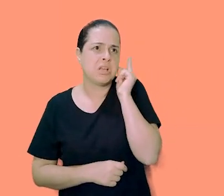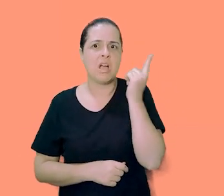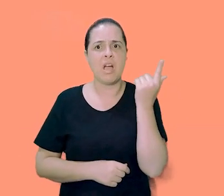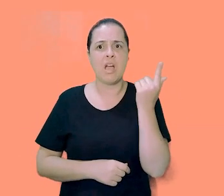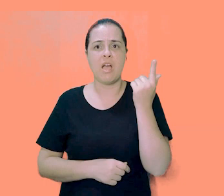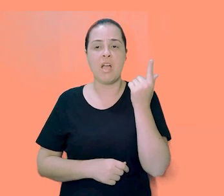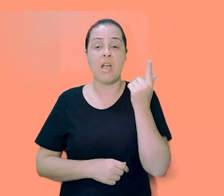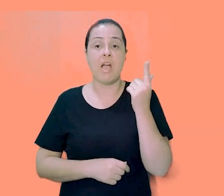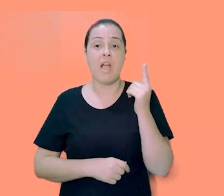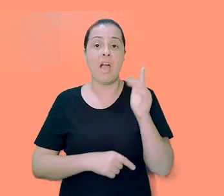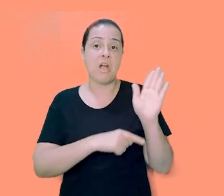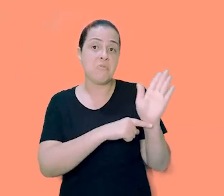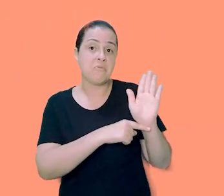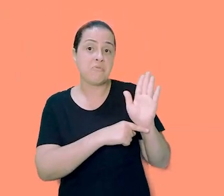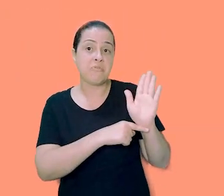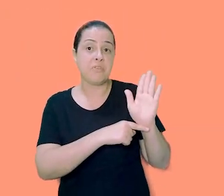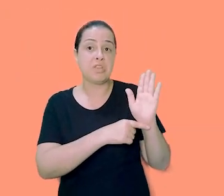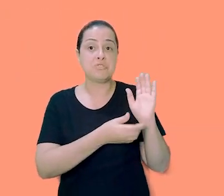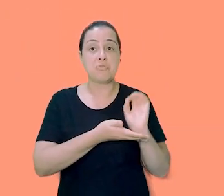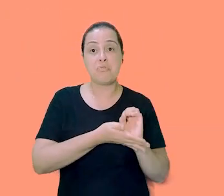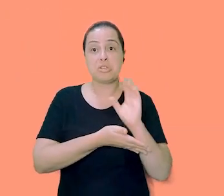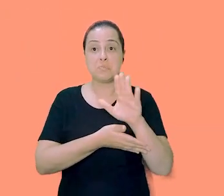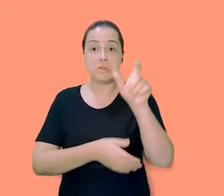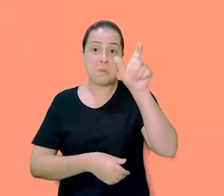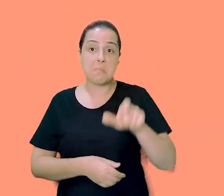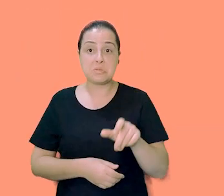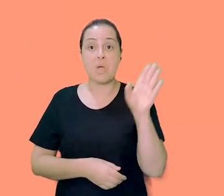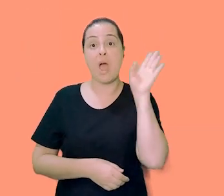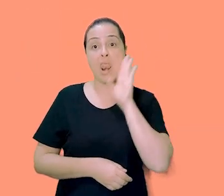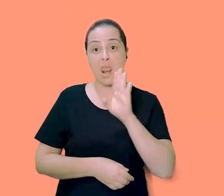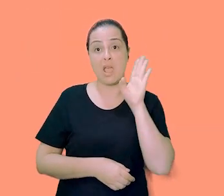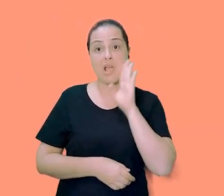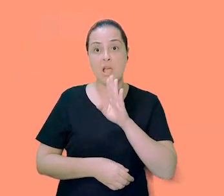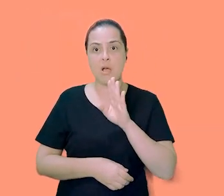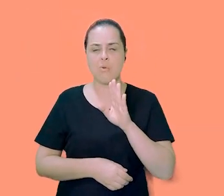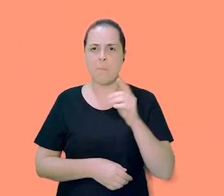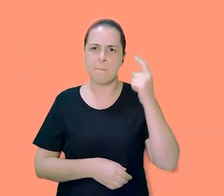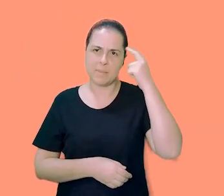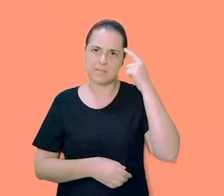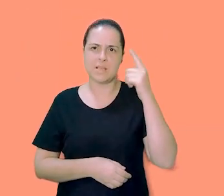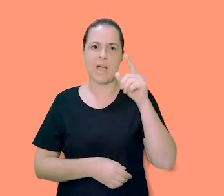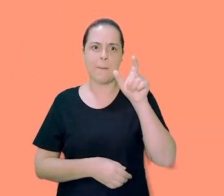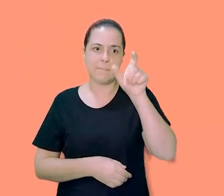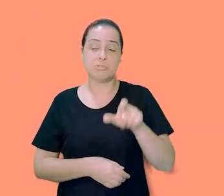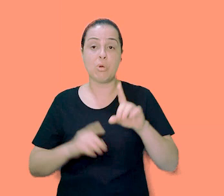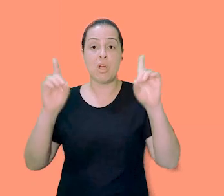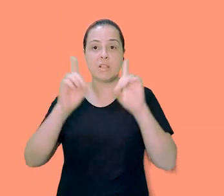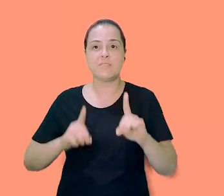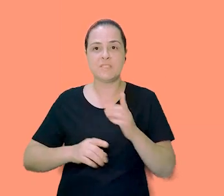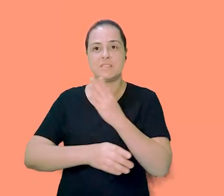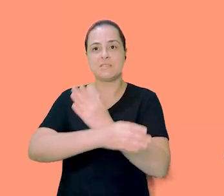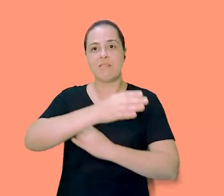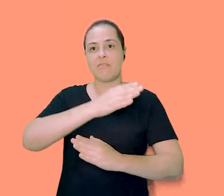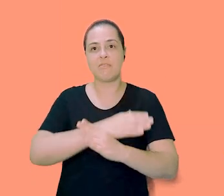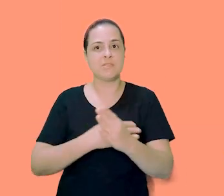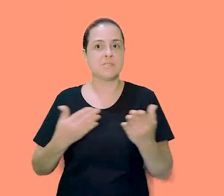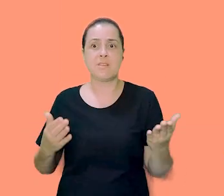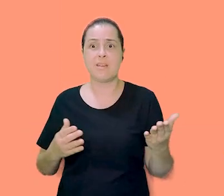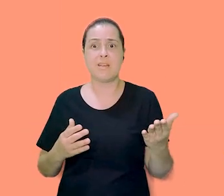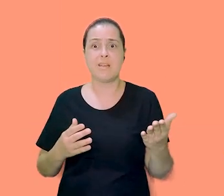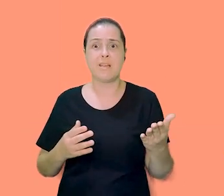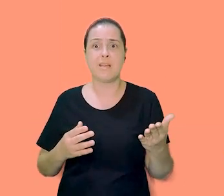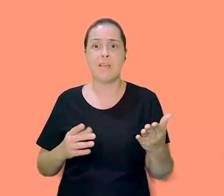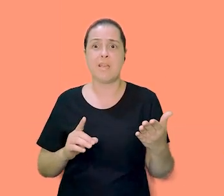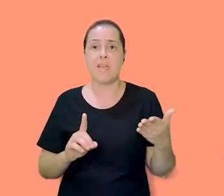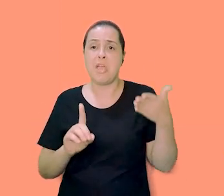pessoas falam assim, eu vou te mandar um vídeo de uma pessoa que ela é super legal. Geralmente é uma pessoa com uma deficiência física. Então, assim, as